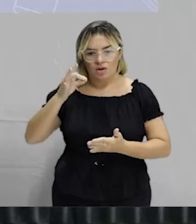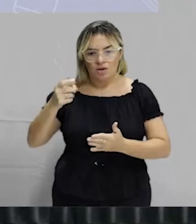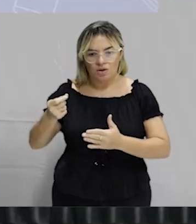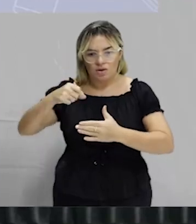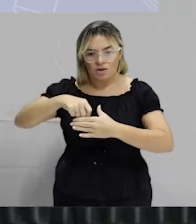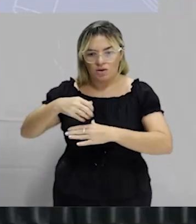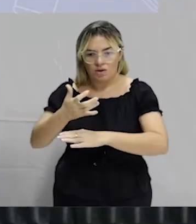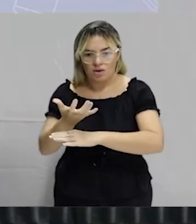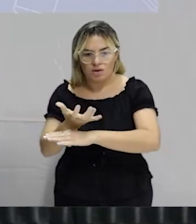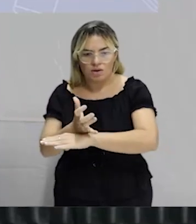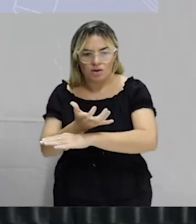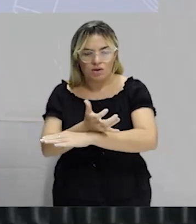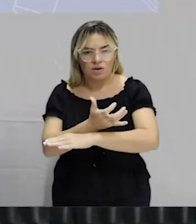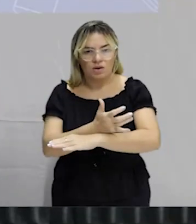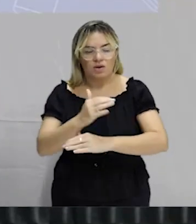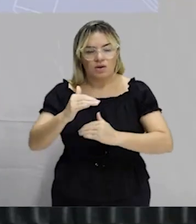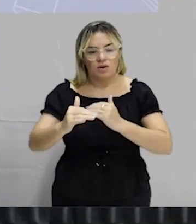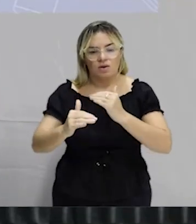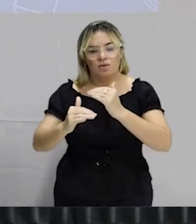Brasil